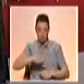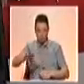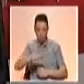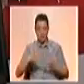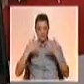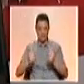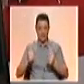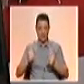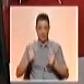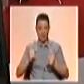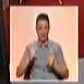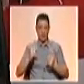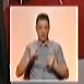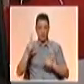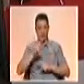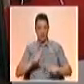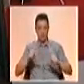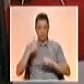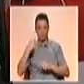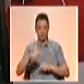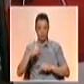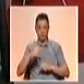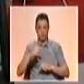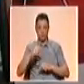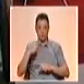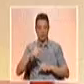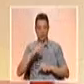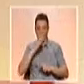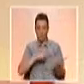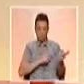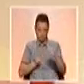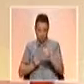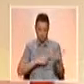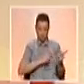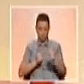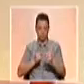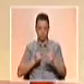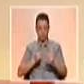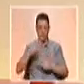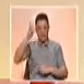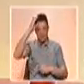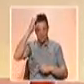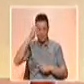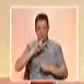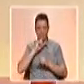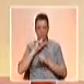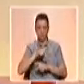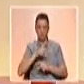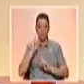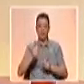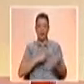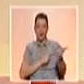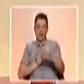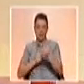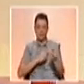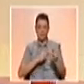secas, e nós estamos lá, que não tenha, por exemplo, aquilo que nós chamamos uma irrigação inteligente. Não é possível. Não vai ser possível. O que é uma irrigação inteligente? Em